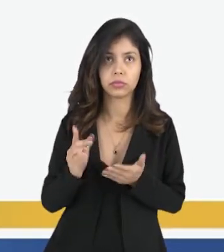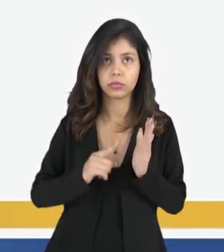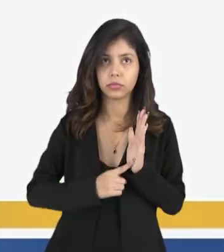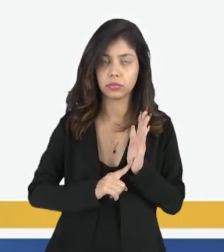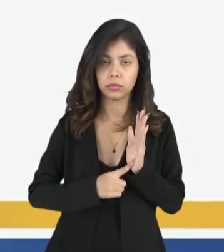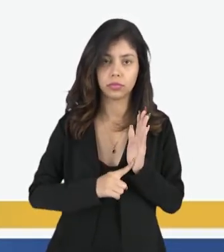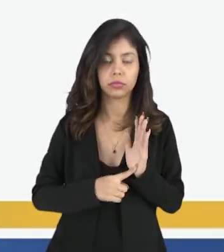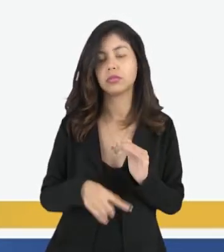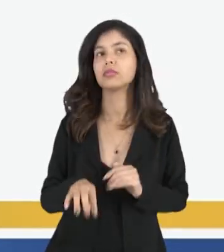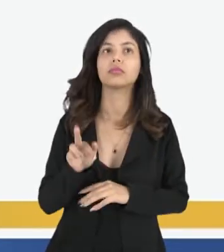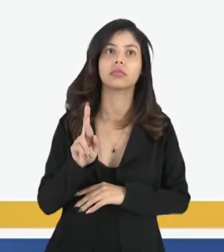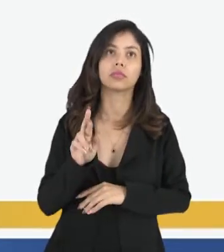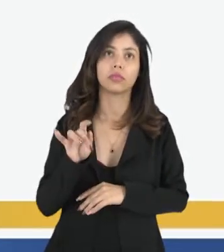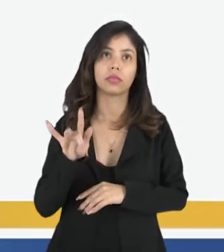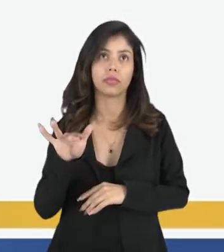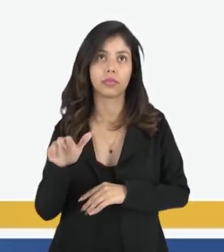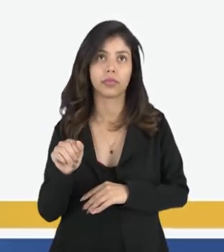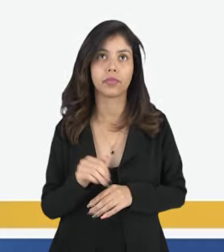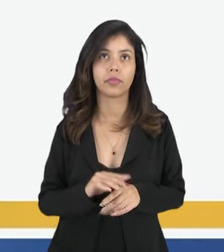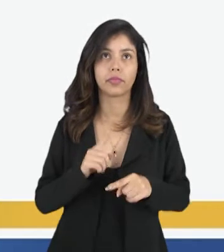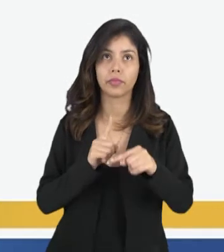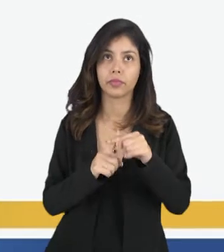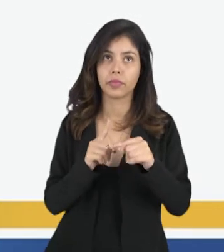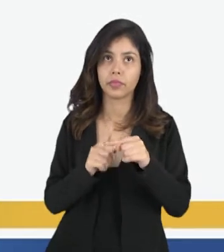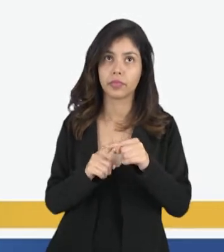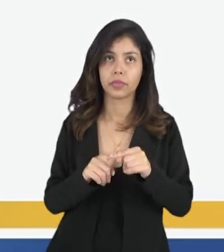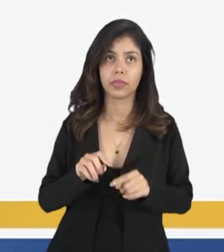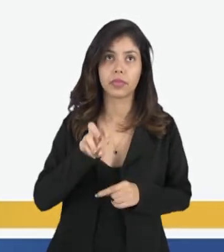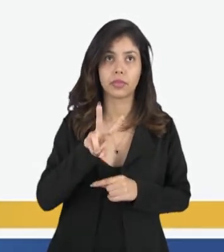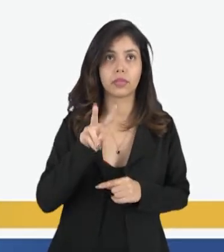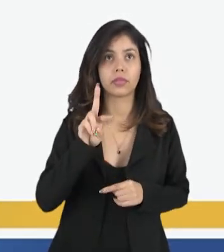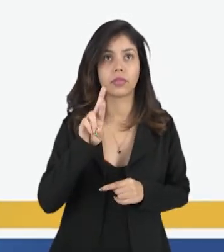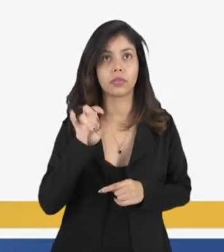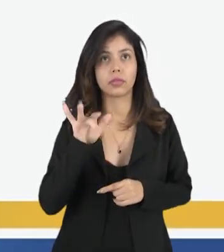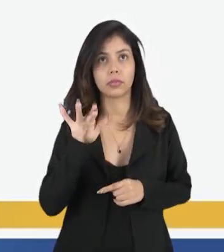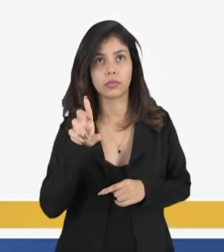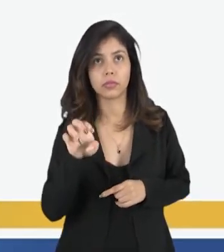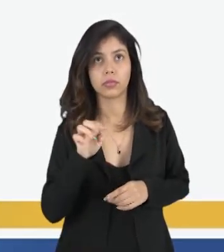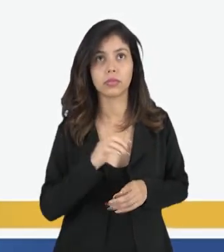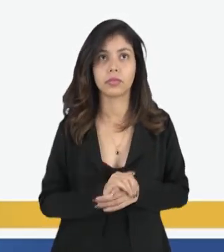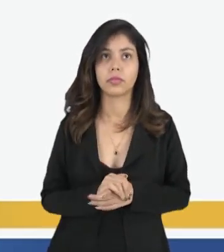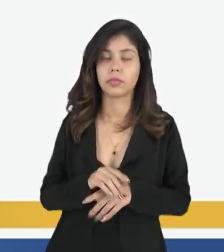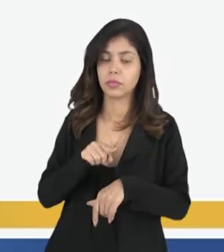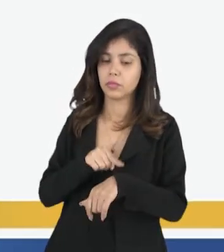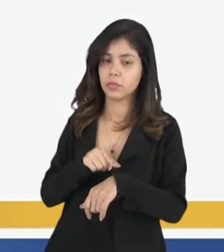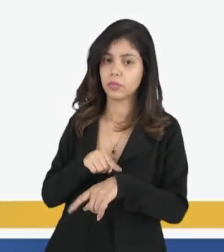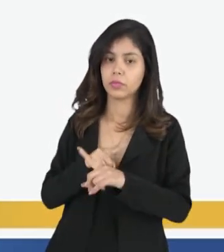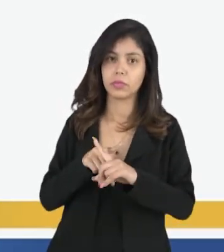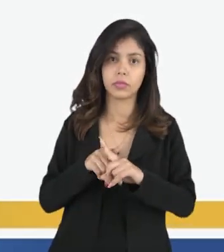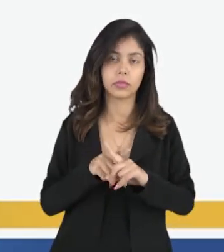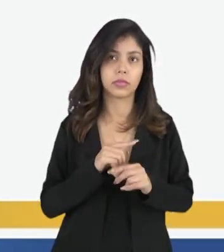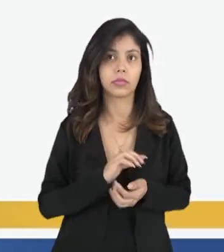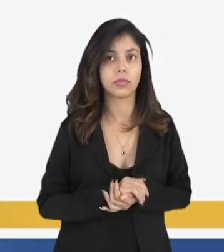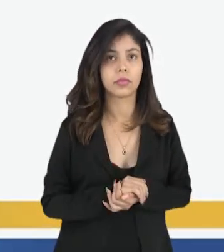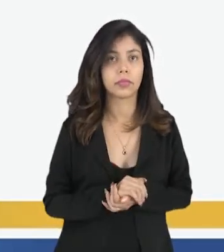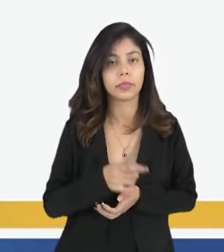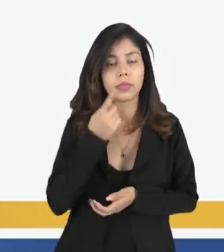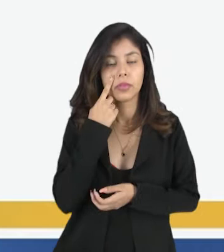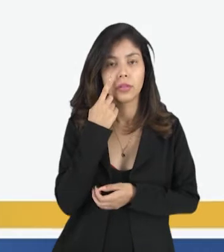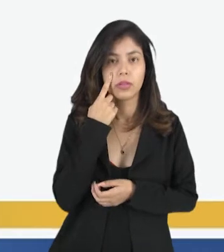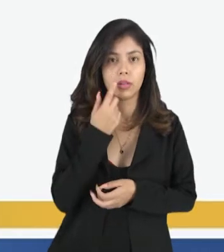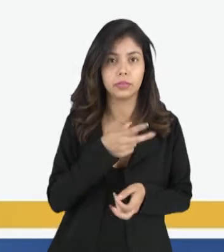de referência, mais a velocidade vezes o tempo. E aí vocês estão